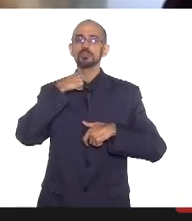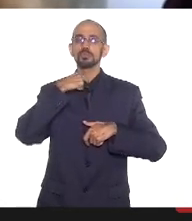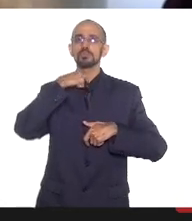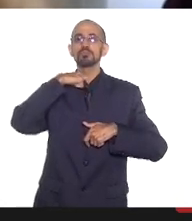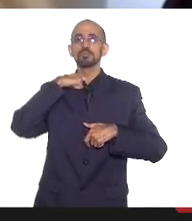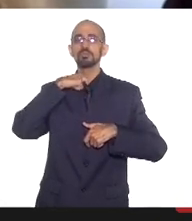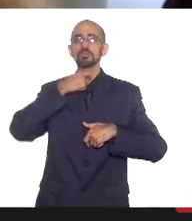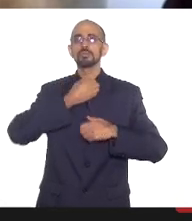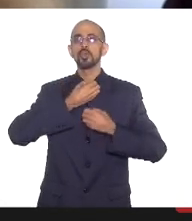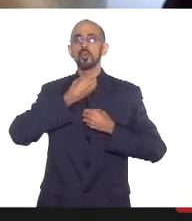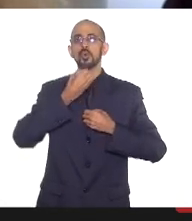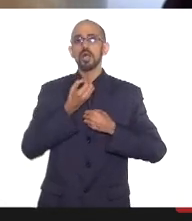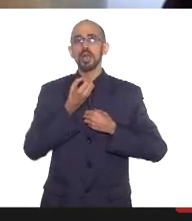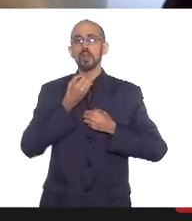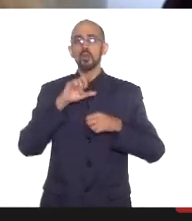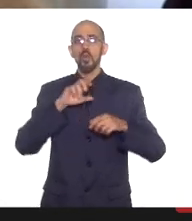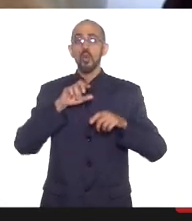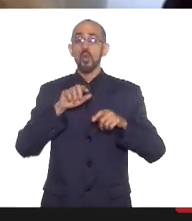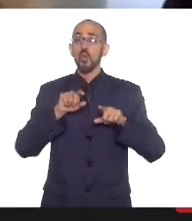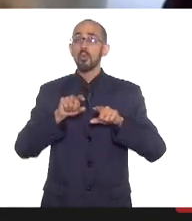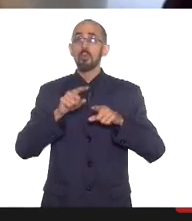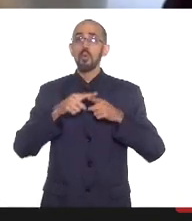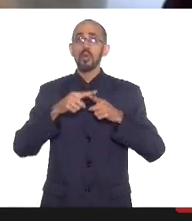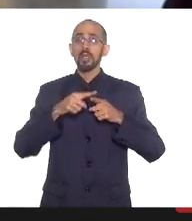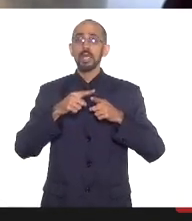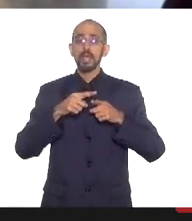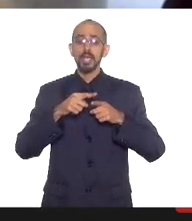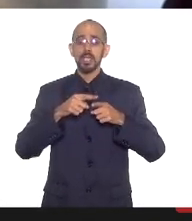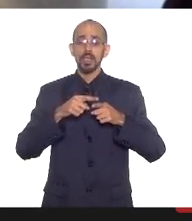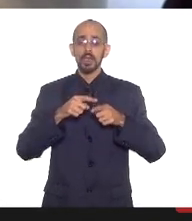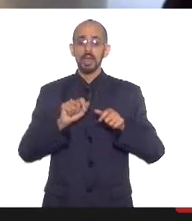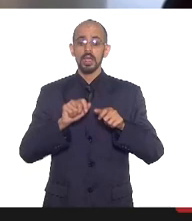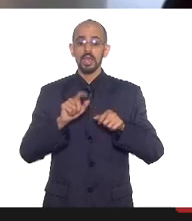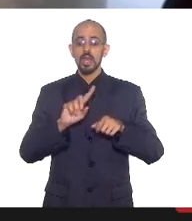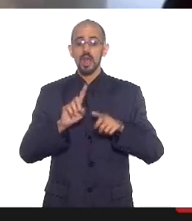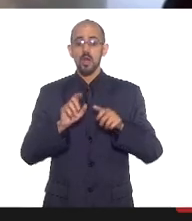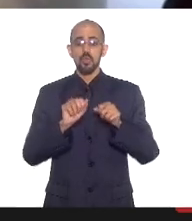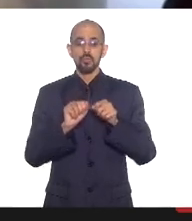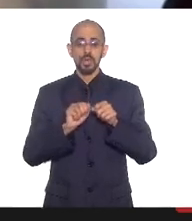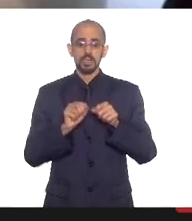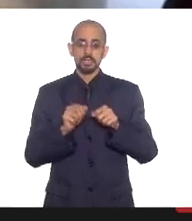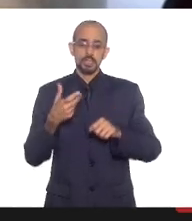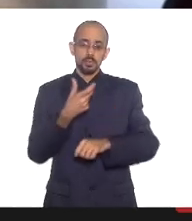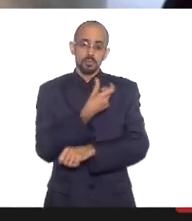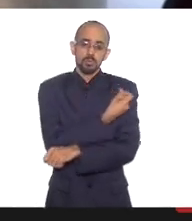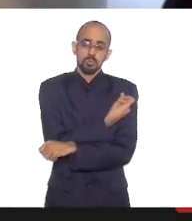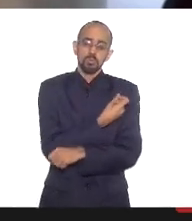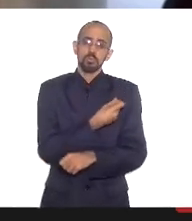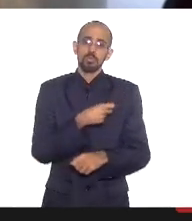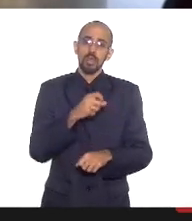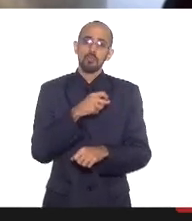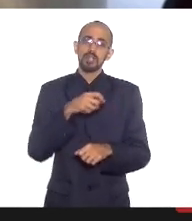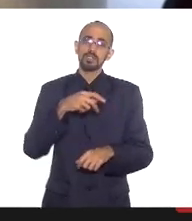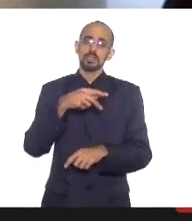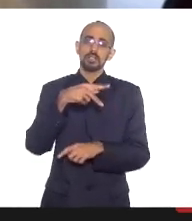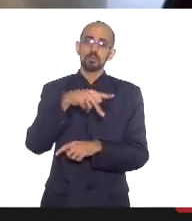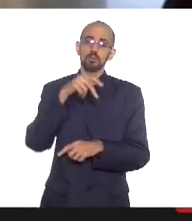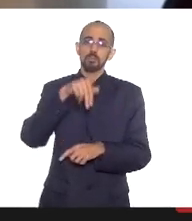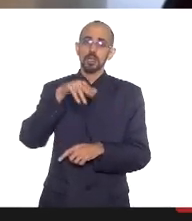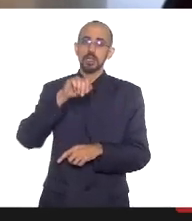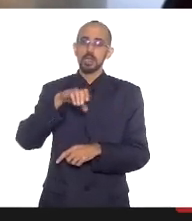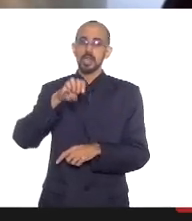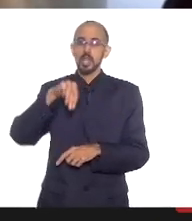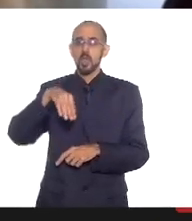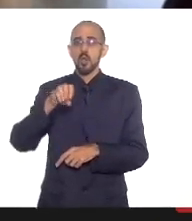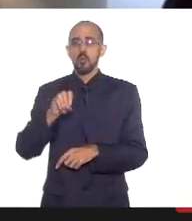aplicaram também junto com a vacina da o vídeo pneumo 13 O pneumo 23 que poderiam